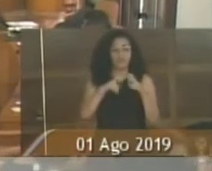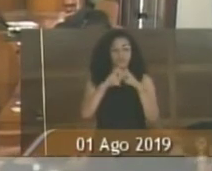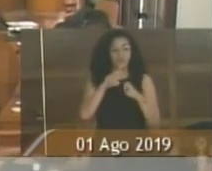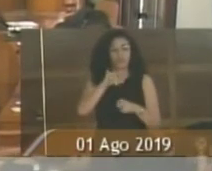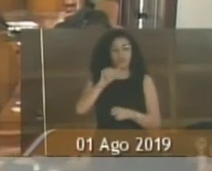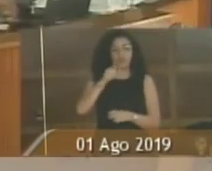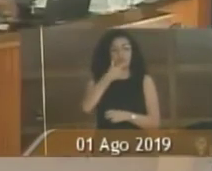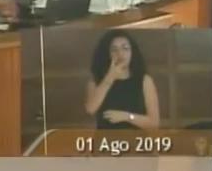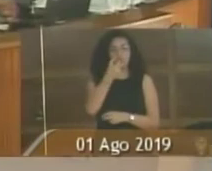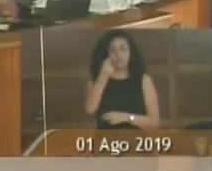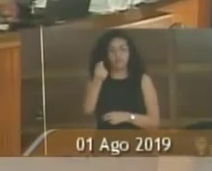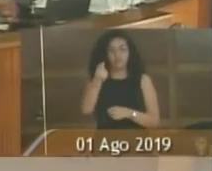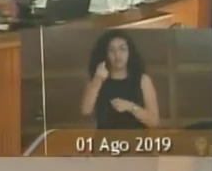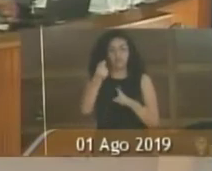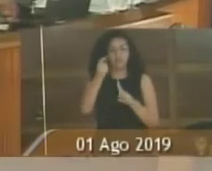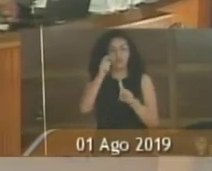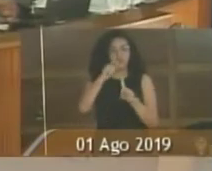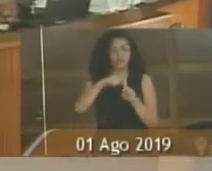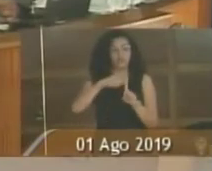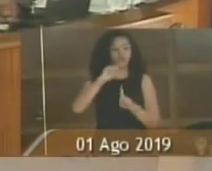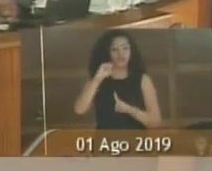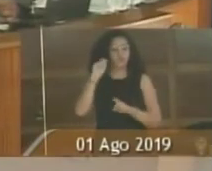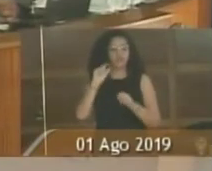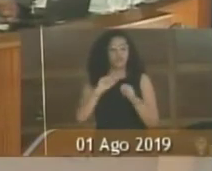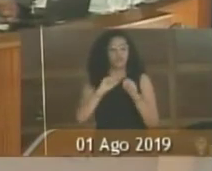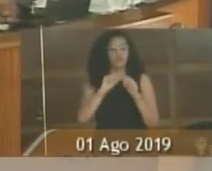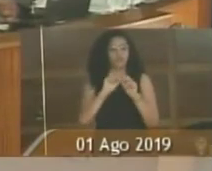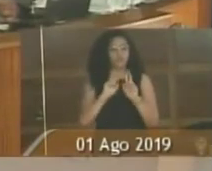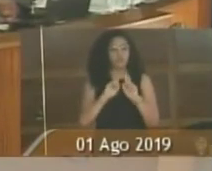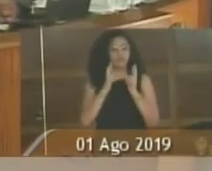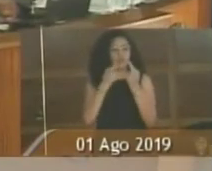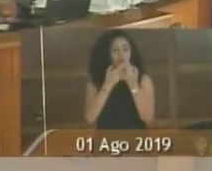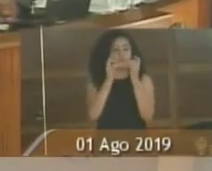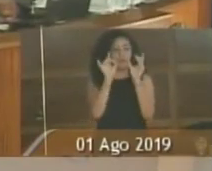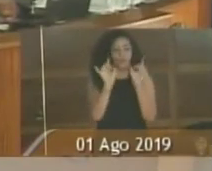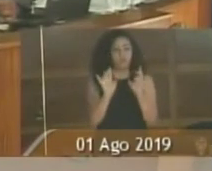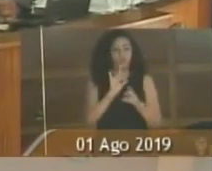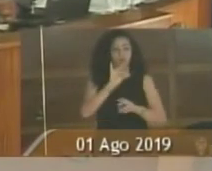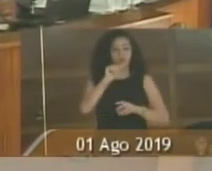Adelino, dia 20 de agosto, para a realização da sessão solene alusiva ao Dia do Maçom.